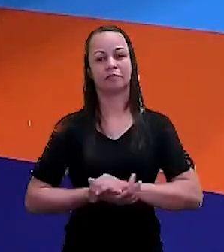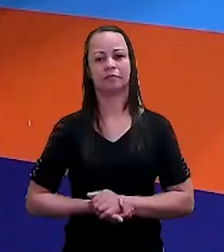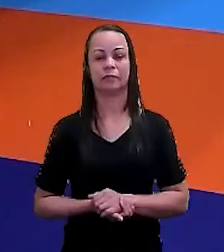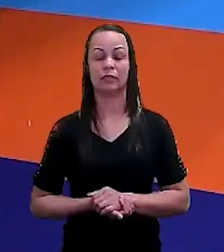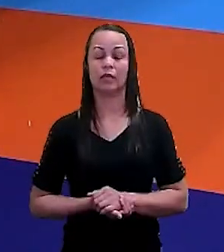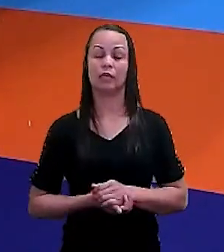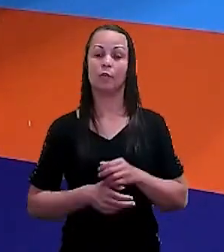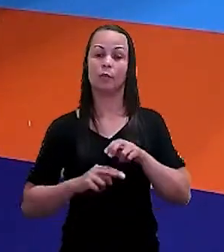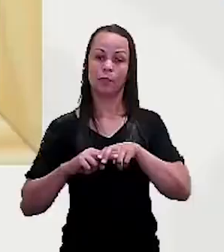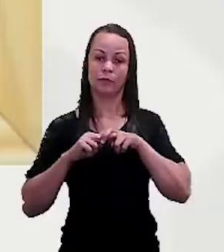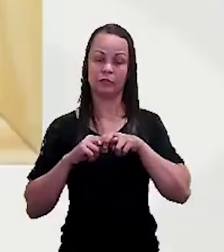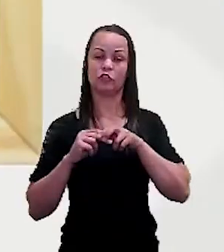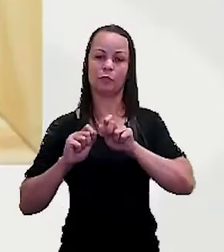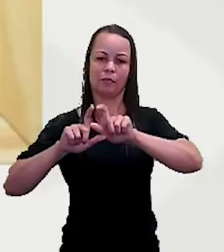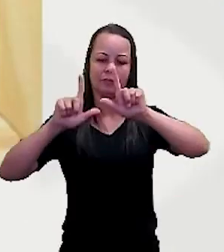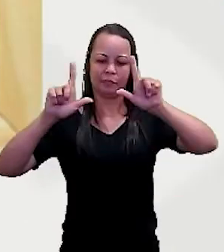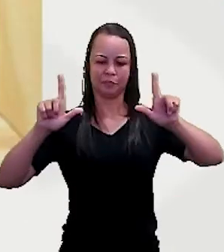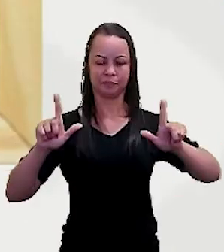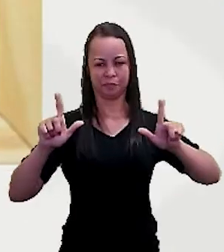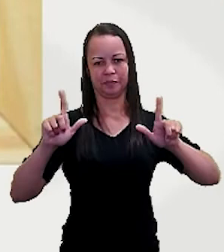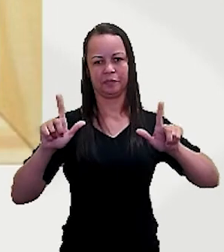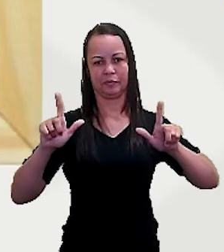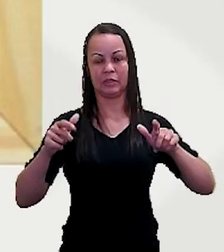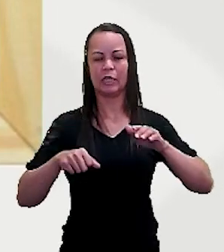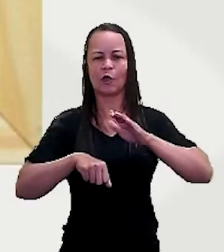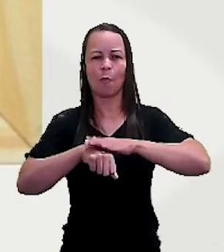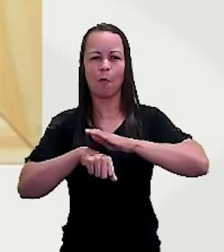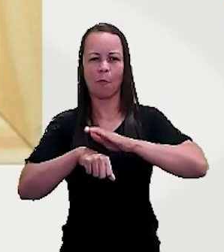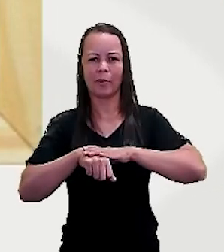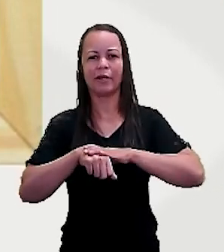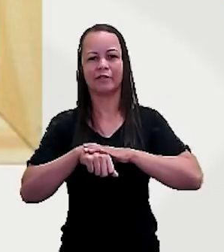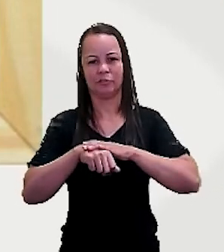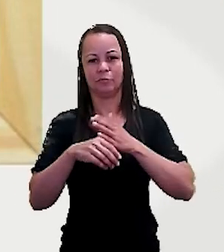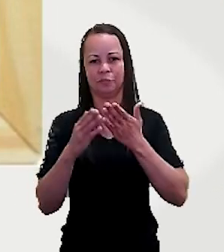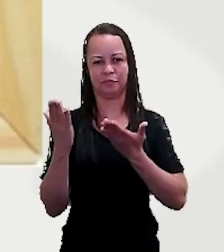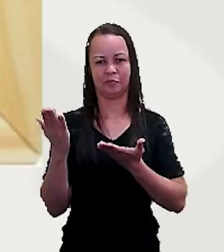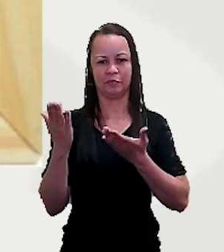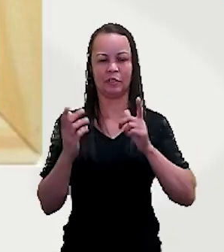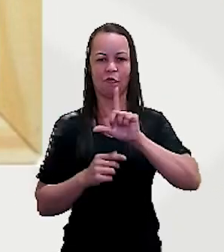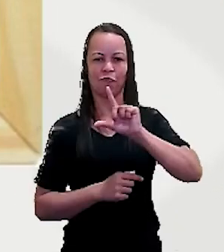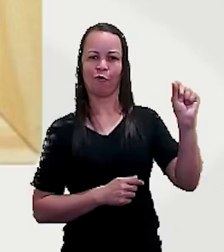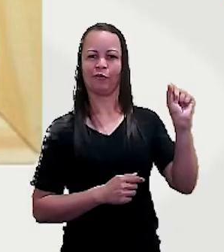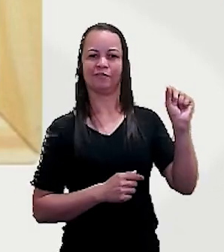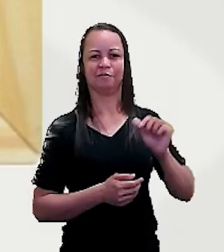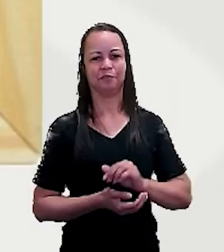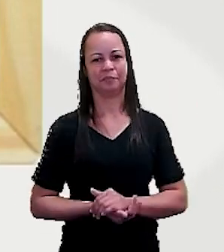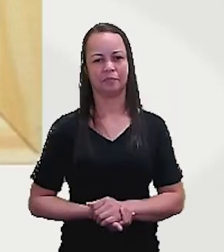pedir para a produção abrir essa imagem, porque é aquele momento, I have to go, fui!